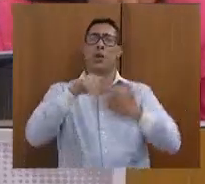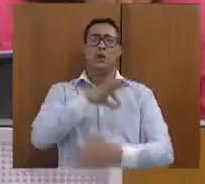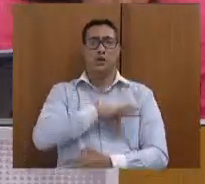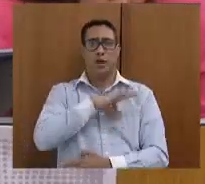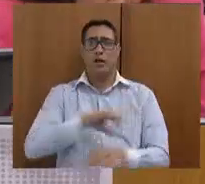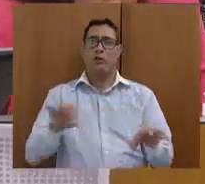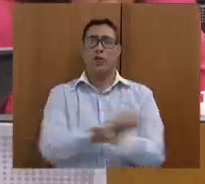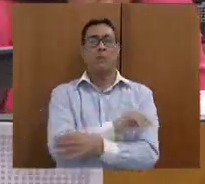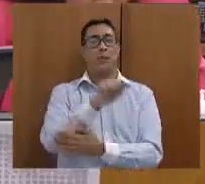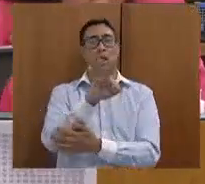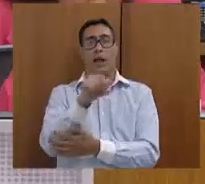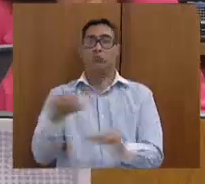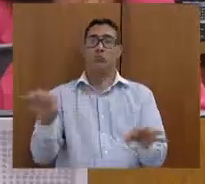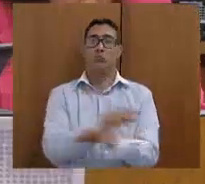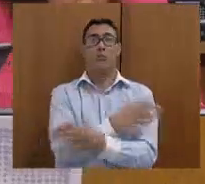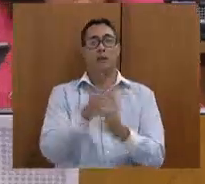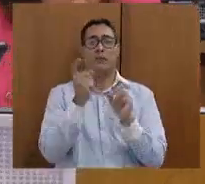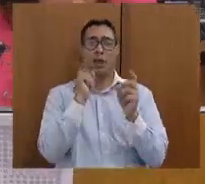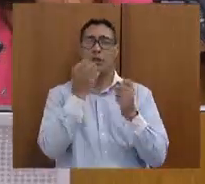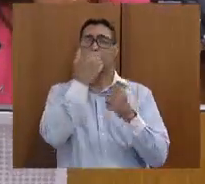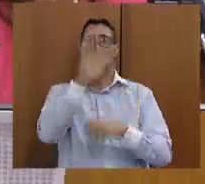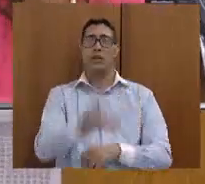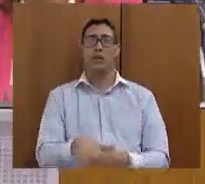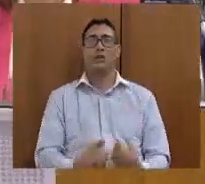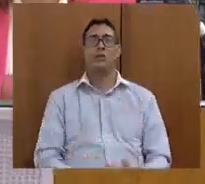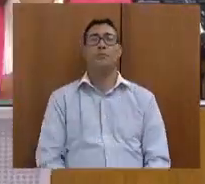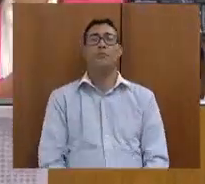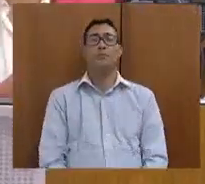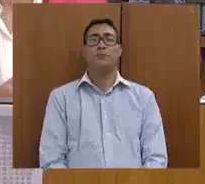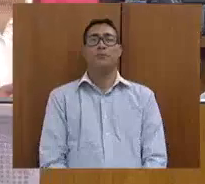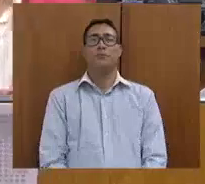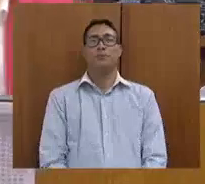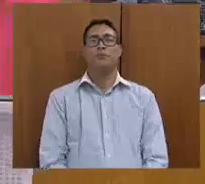lavratura da ata e encerra os trabalhos uma boa tarde